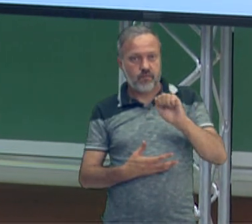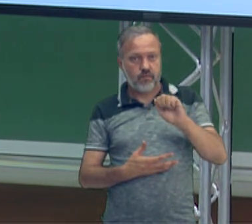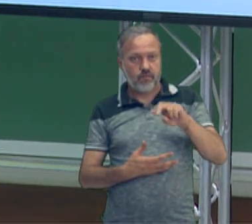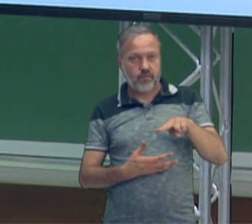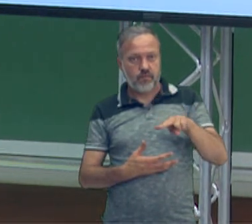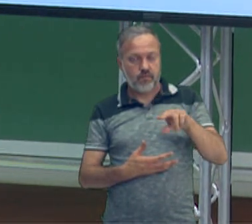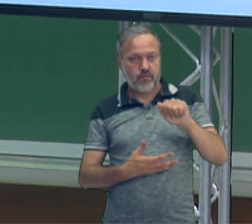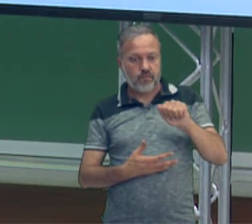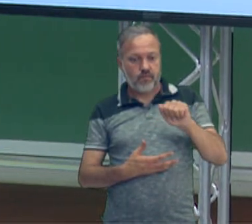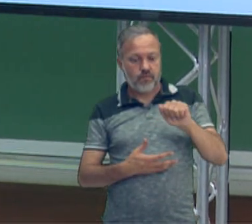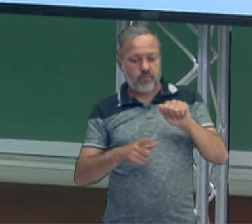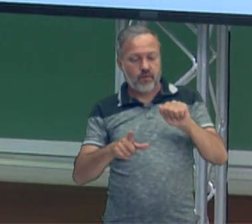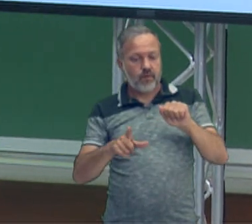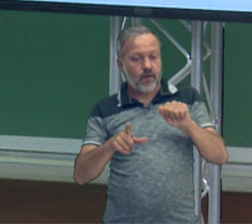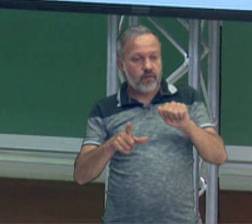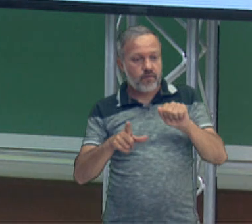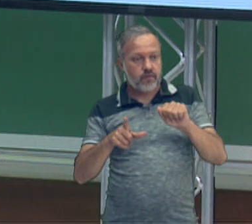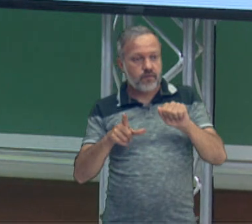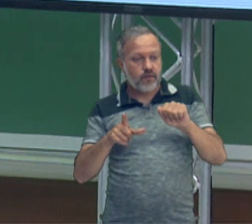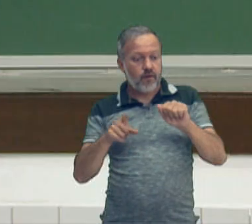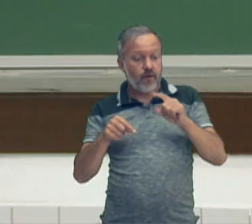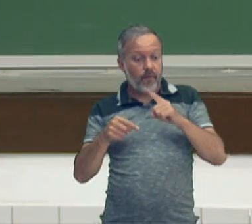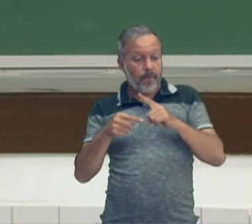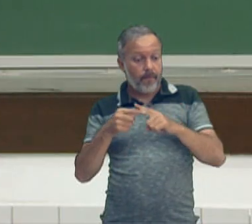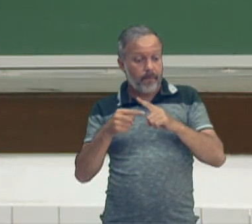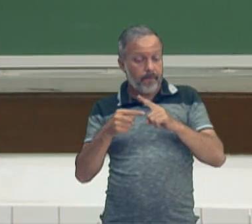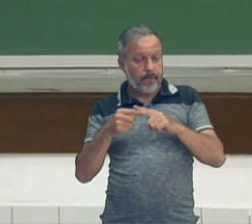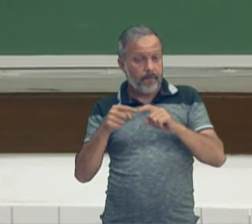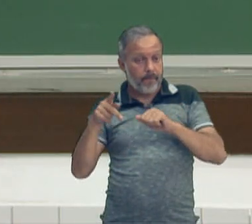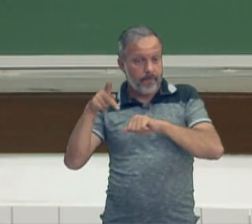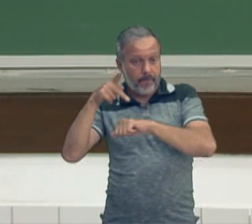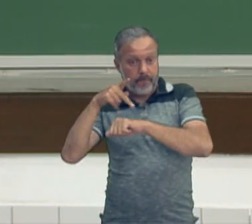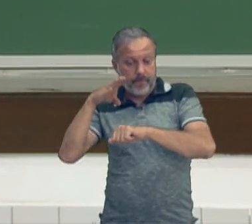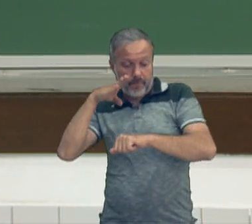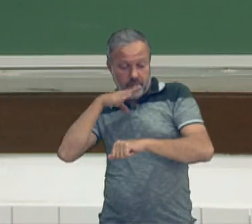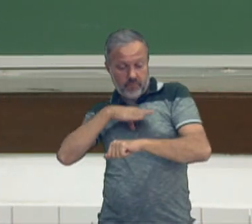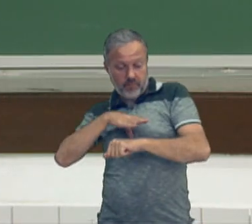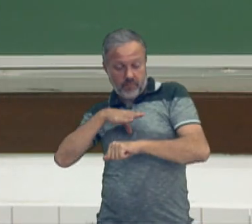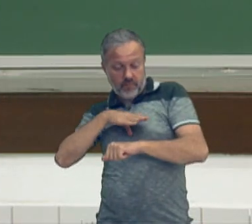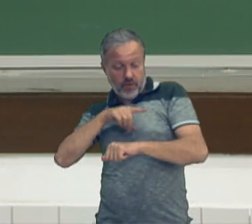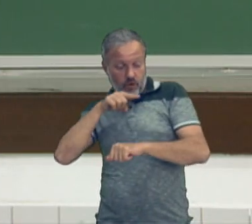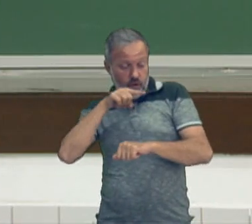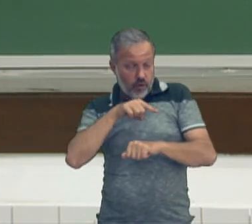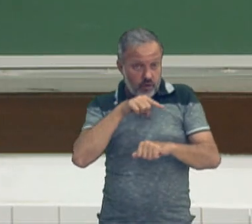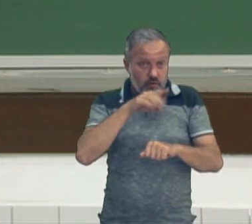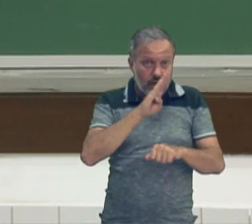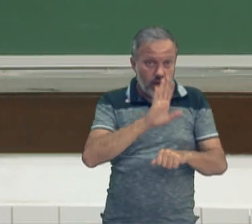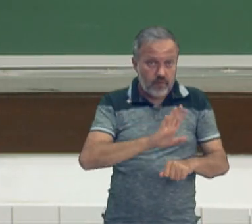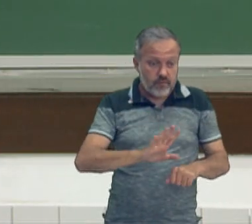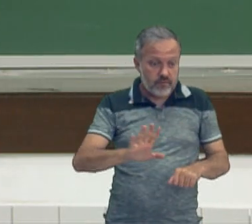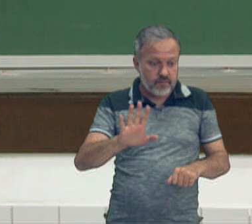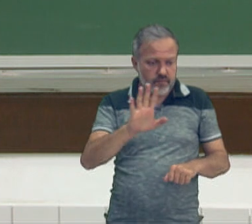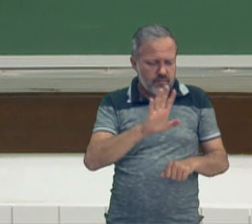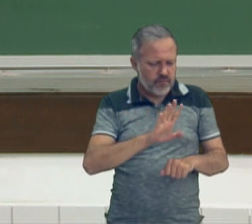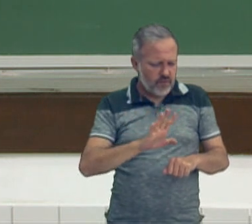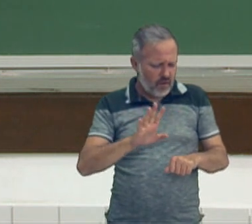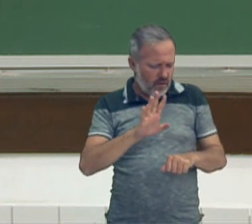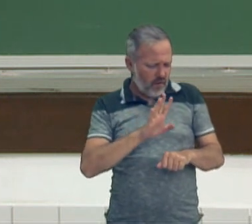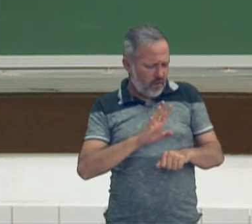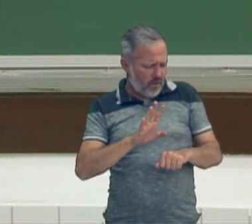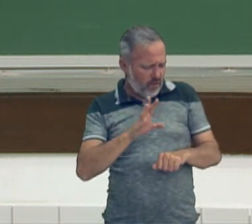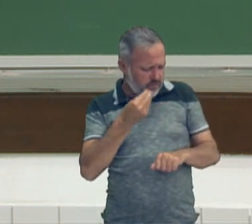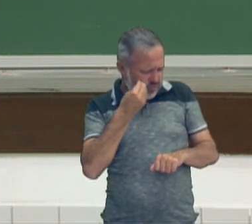América explorada pelos portugueses, porque o Brasil teve esse diferencial. Mas, via de regra, aqueles explorados por